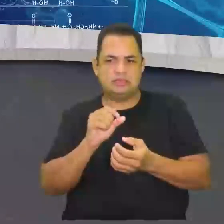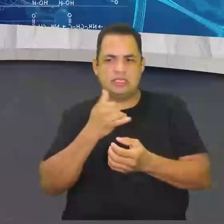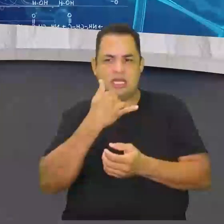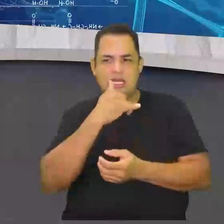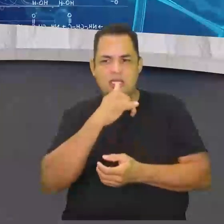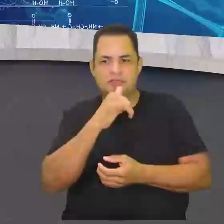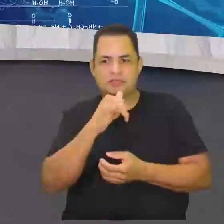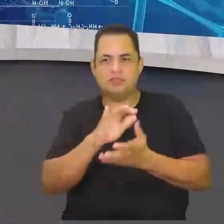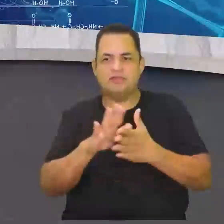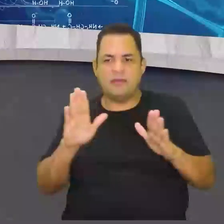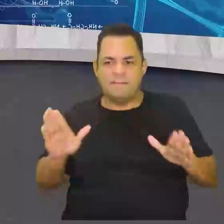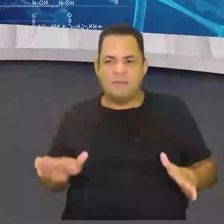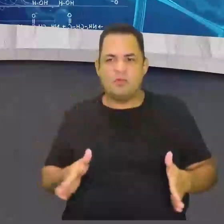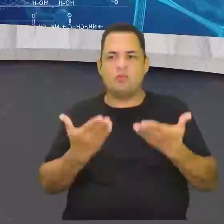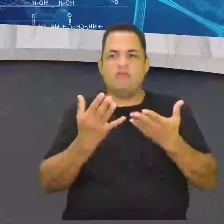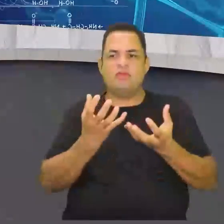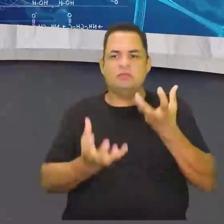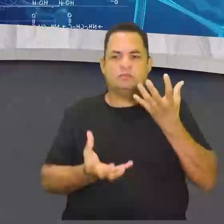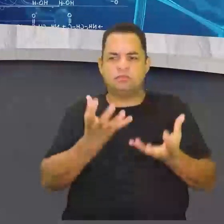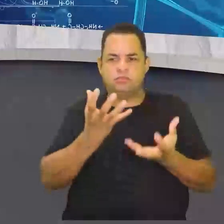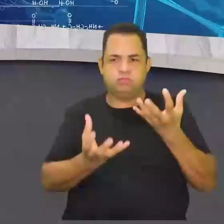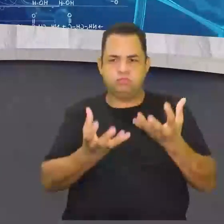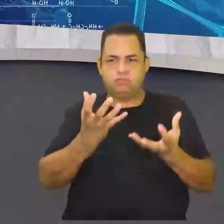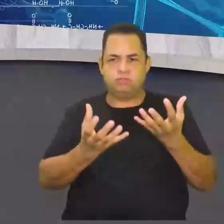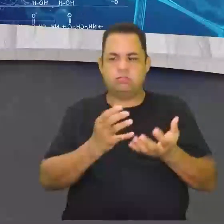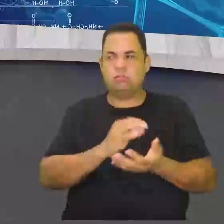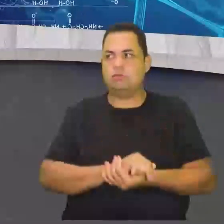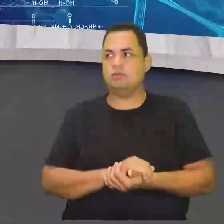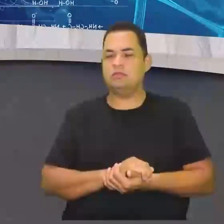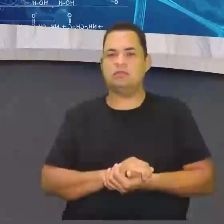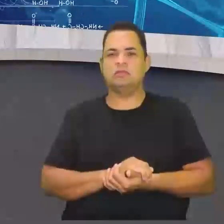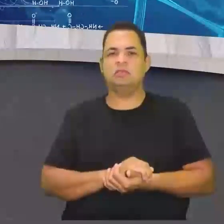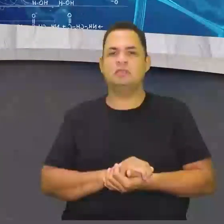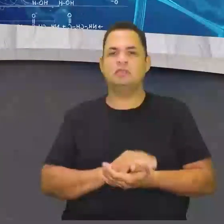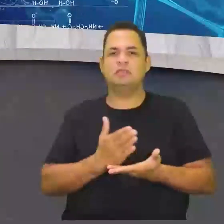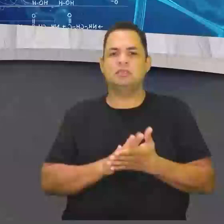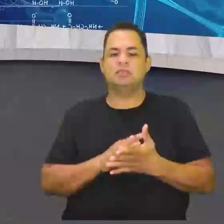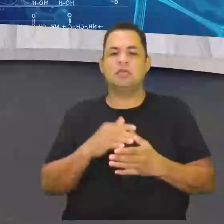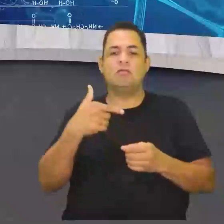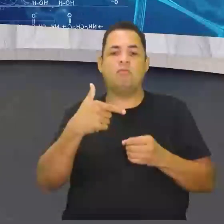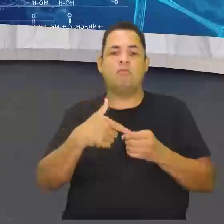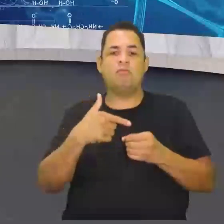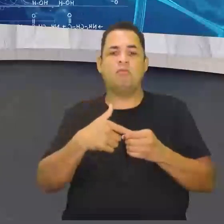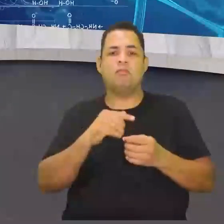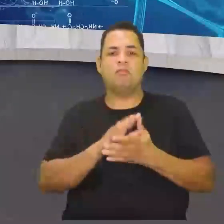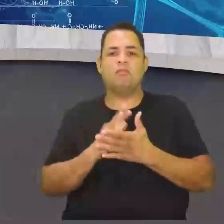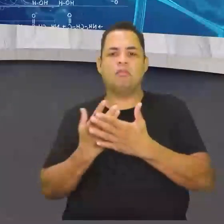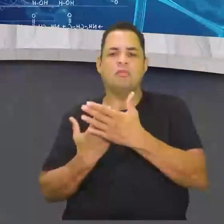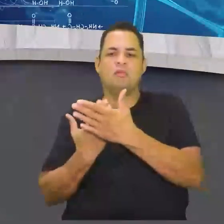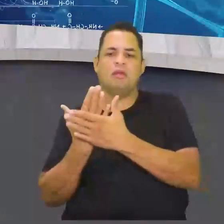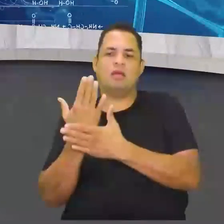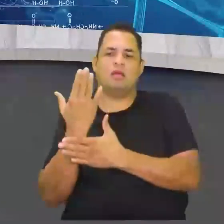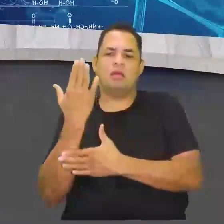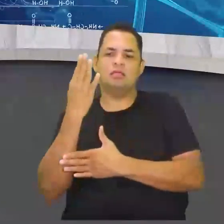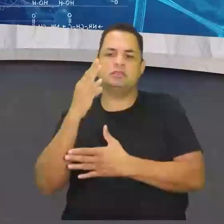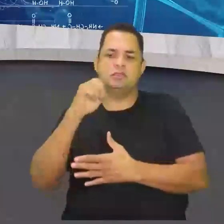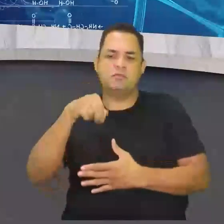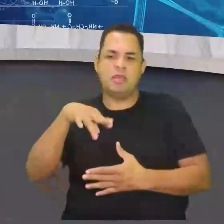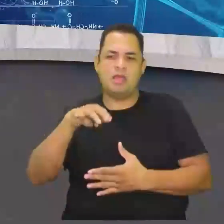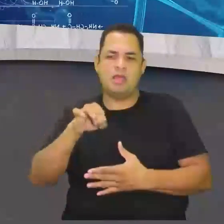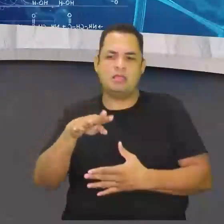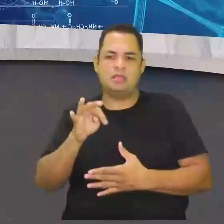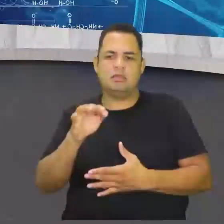que vai promover a combustão. Nesse caso, o combustível é o gás metano, na letra